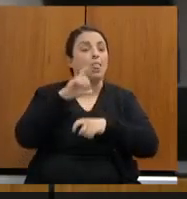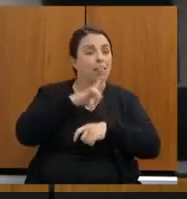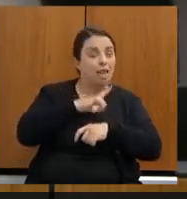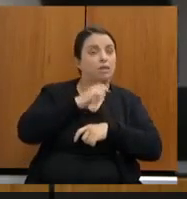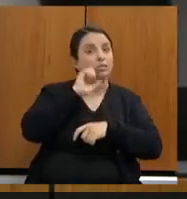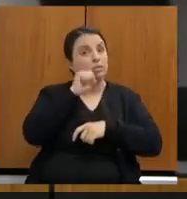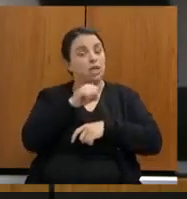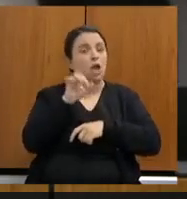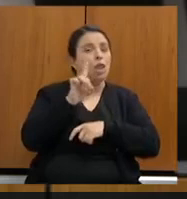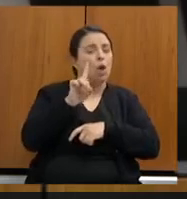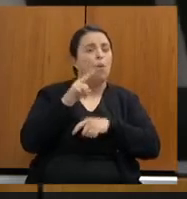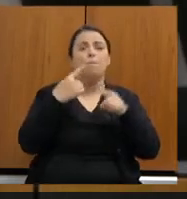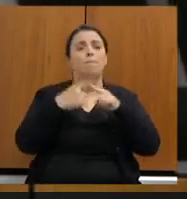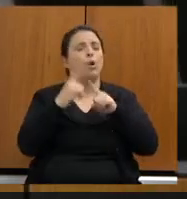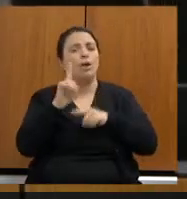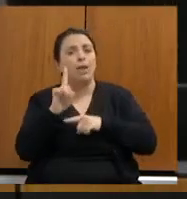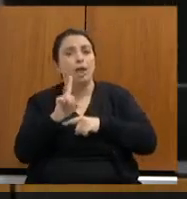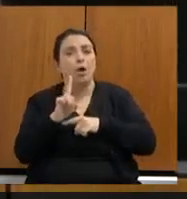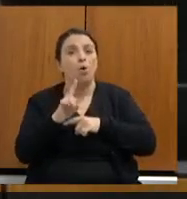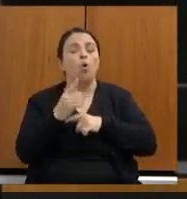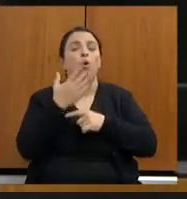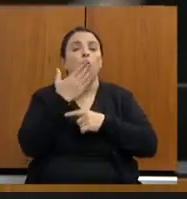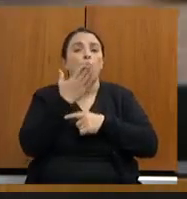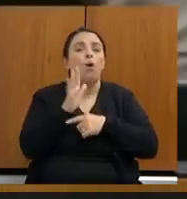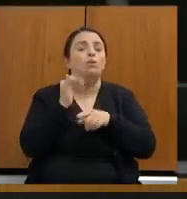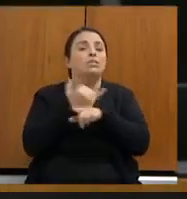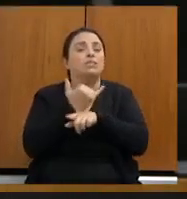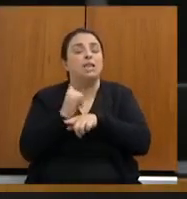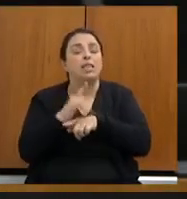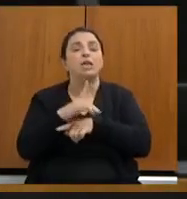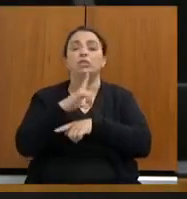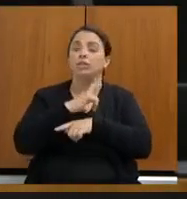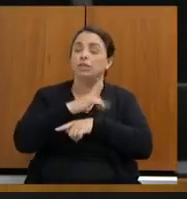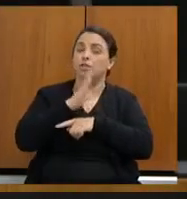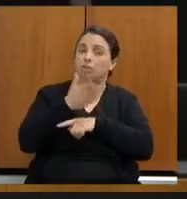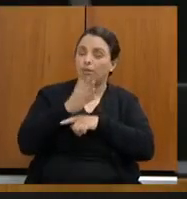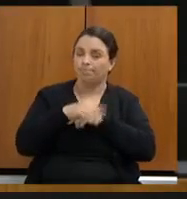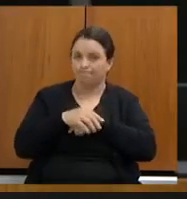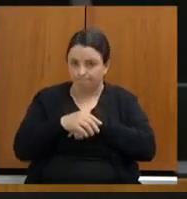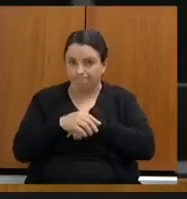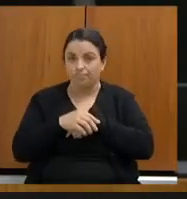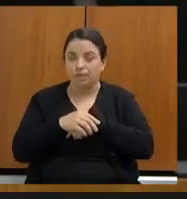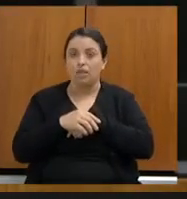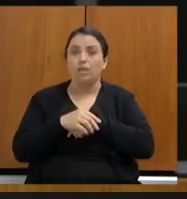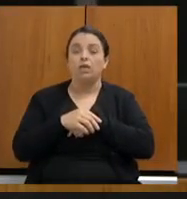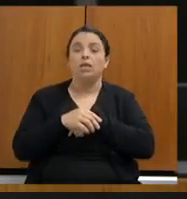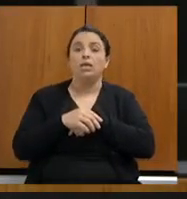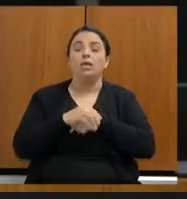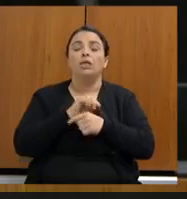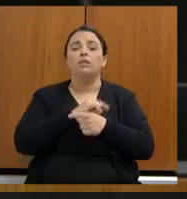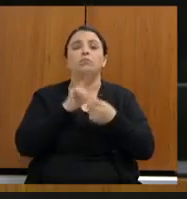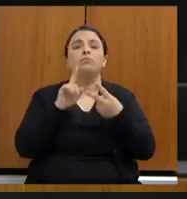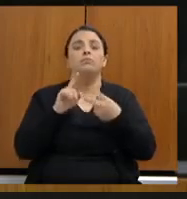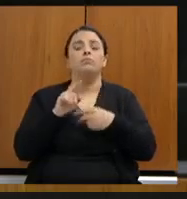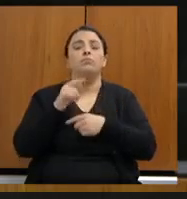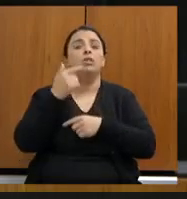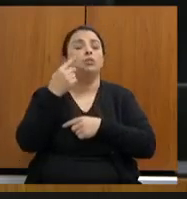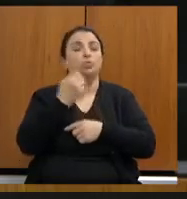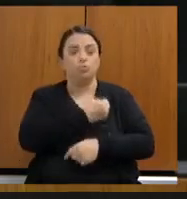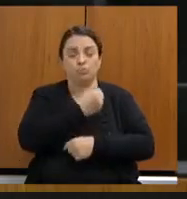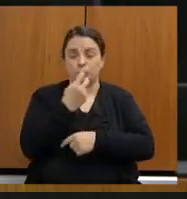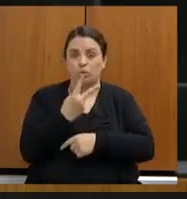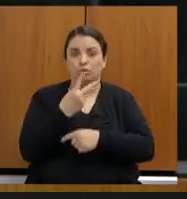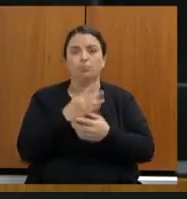têm e quais são as providências estão sendo tomadas primeira pergunta cronograma e ampliação previsão de